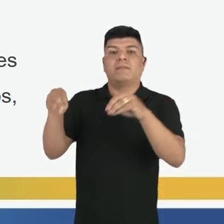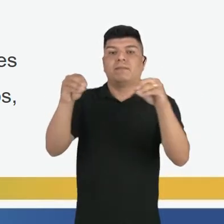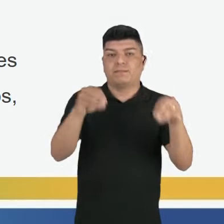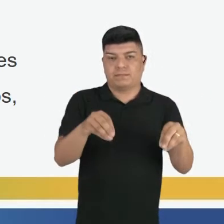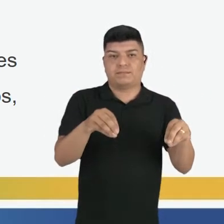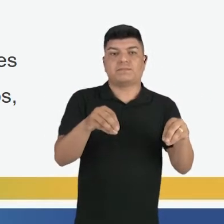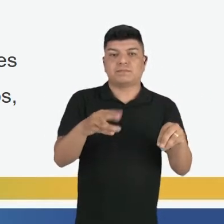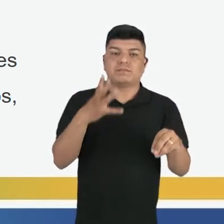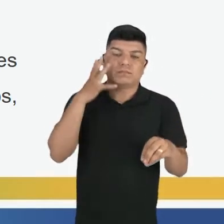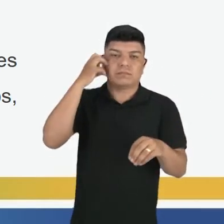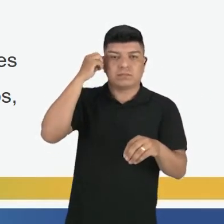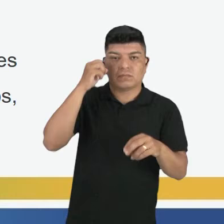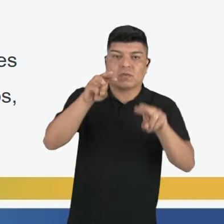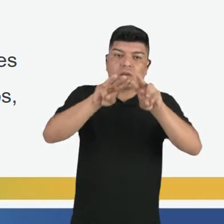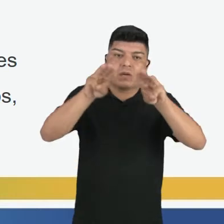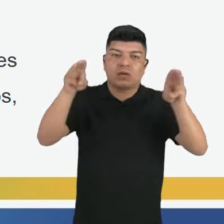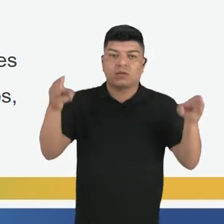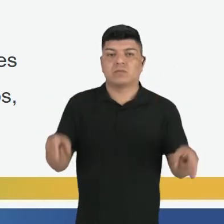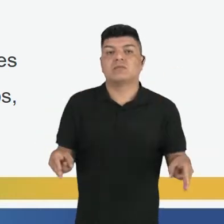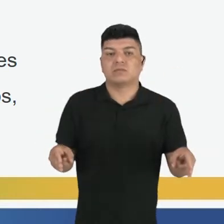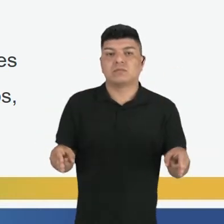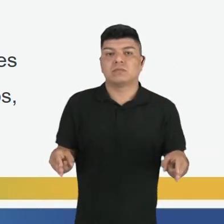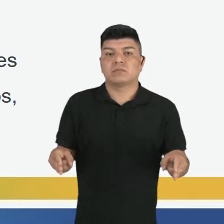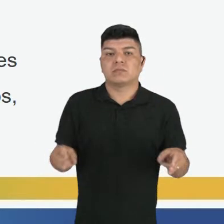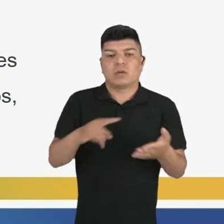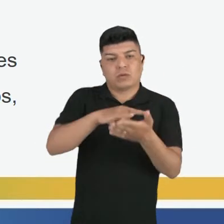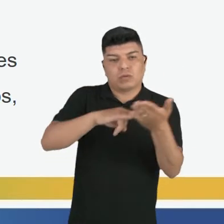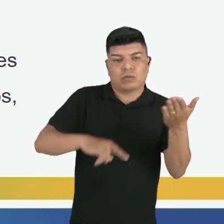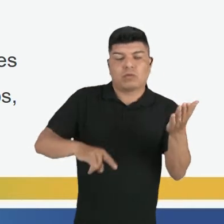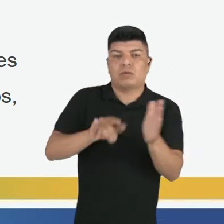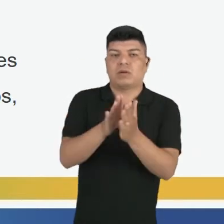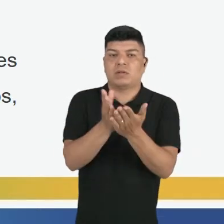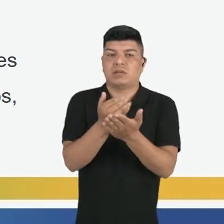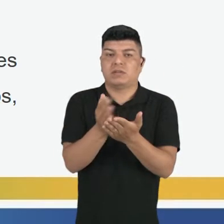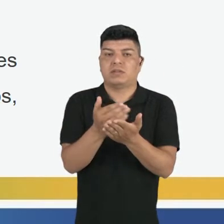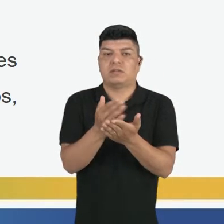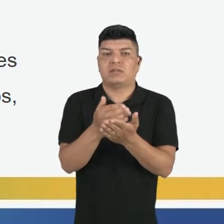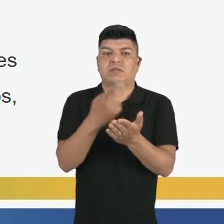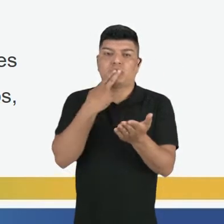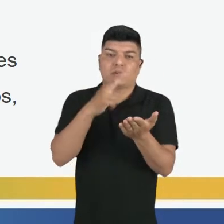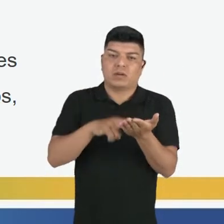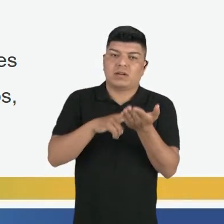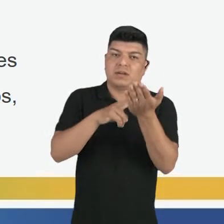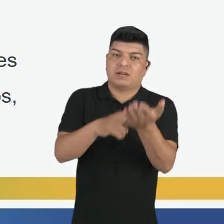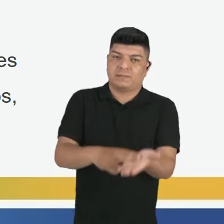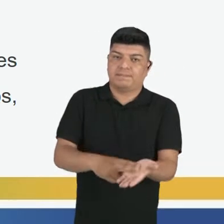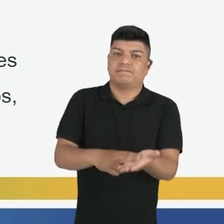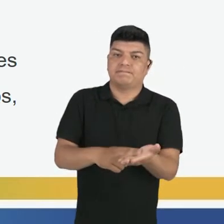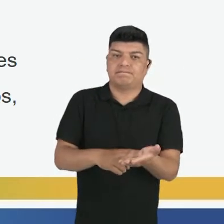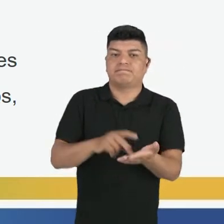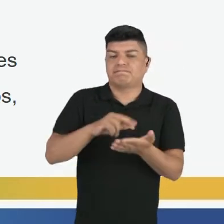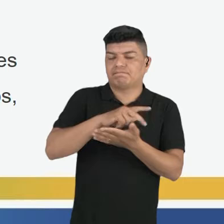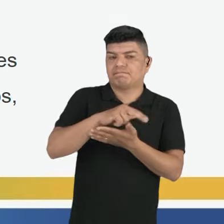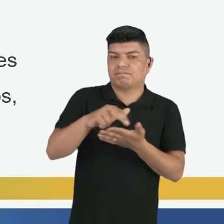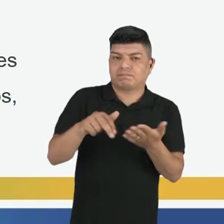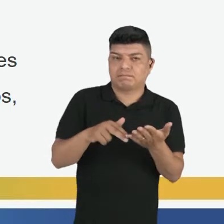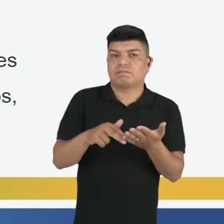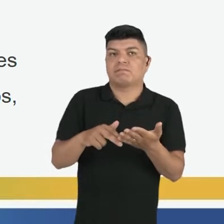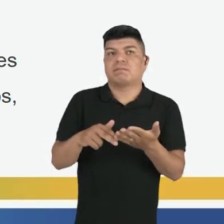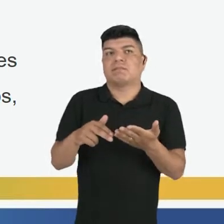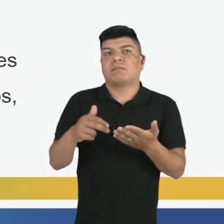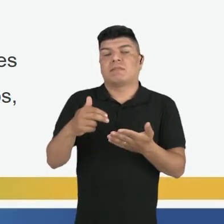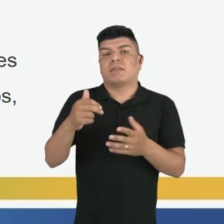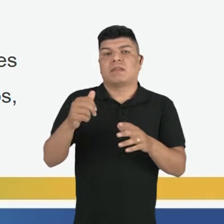ser acervo museológico, documentais, seja livros, cartas, bibliográficos,